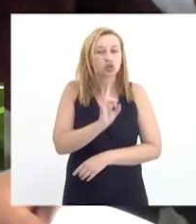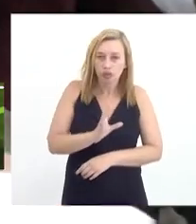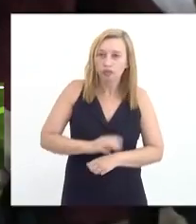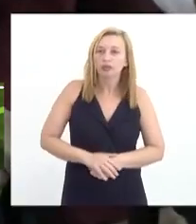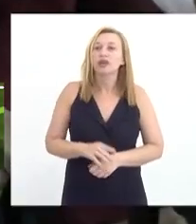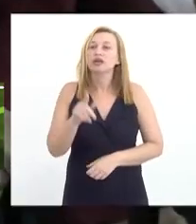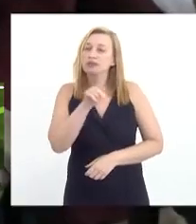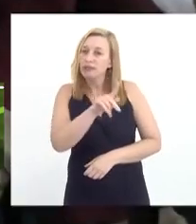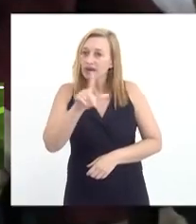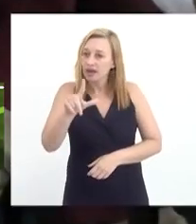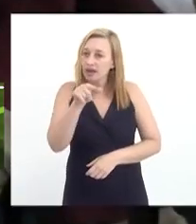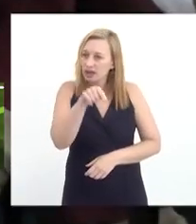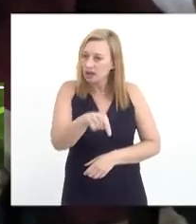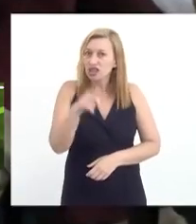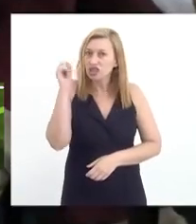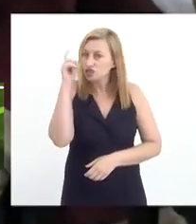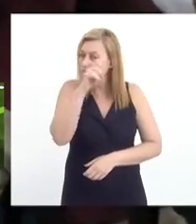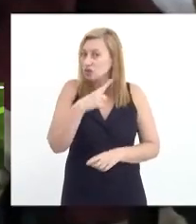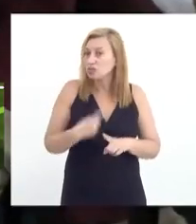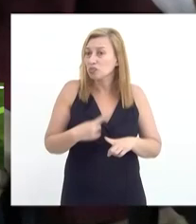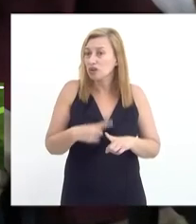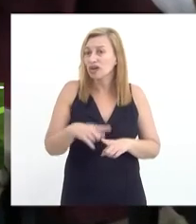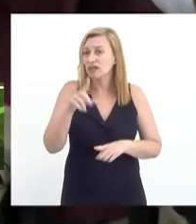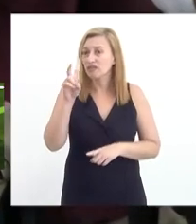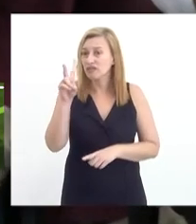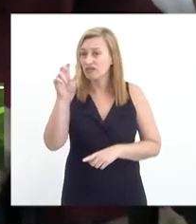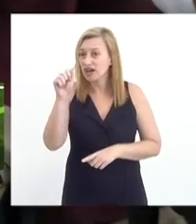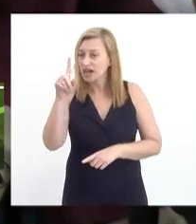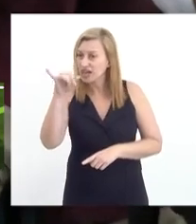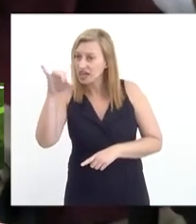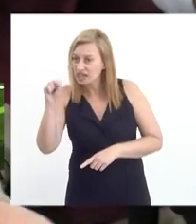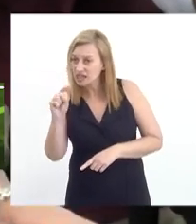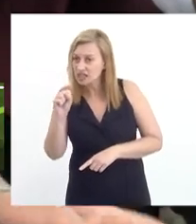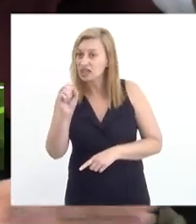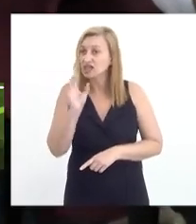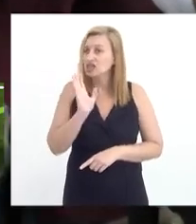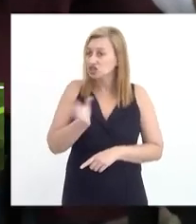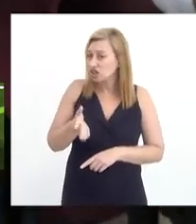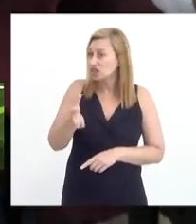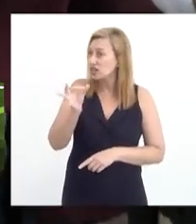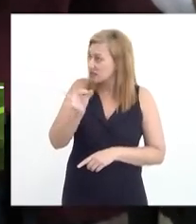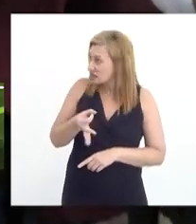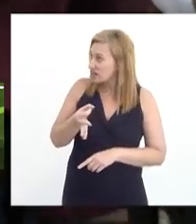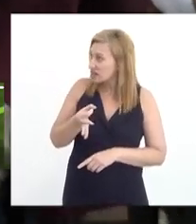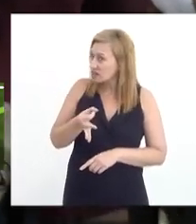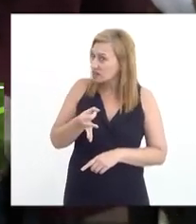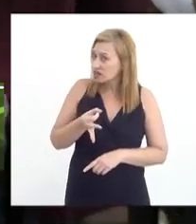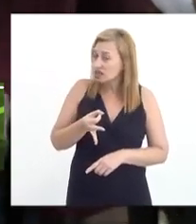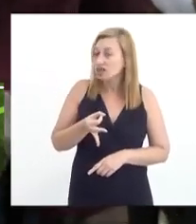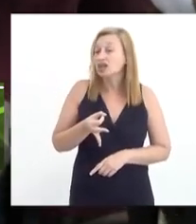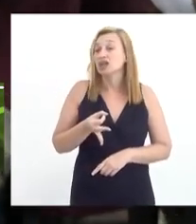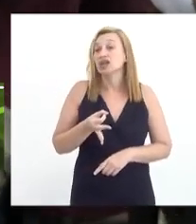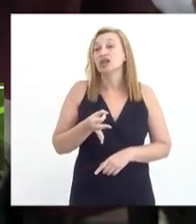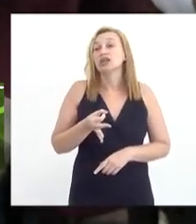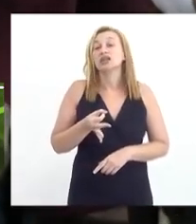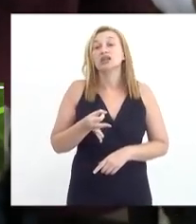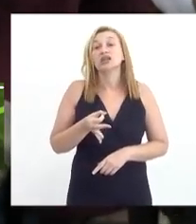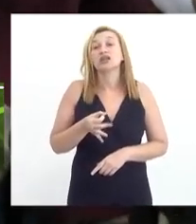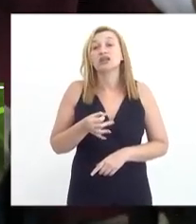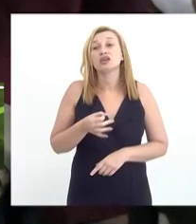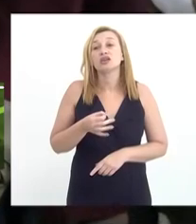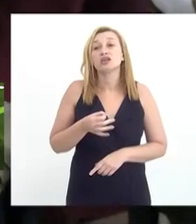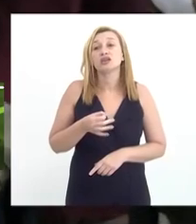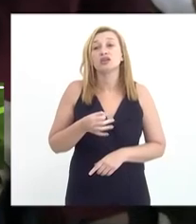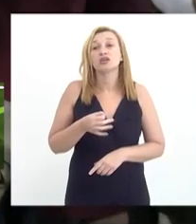PL aqui É muito difícil Porque as vacâncias Vacância garantida Falei agora Desde que Previstos